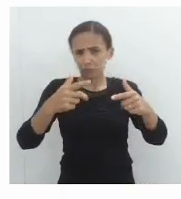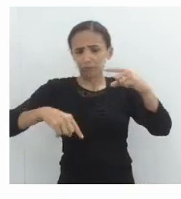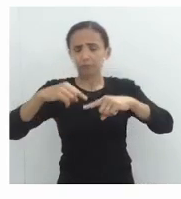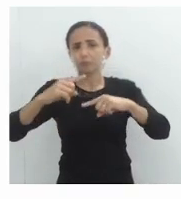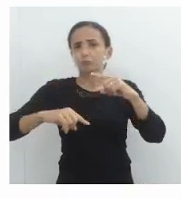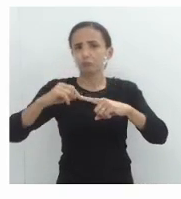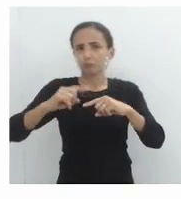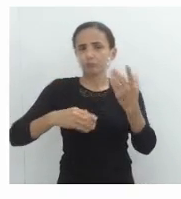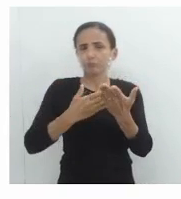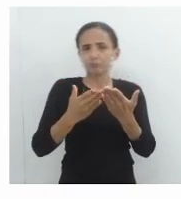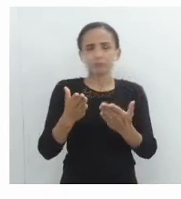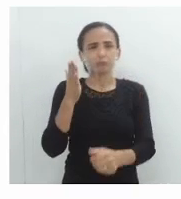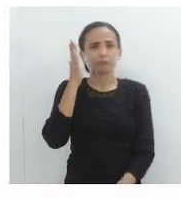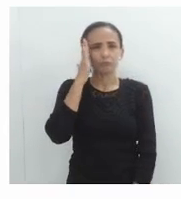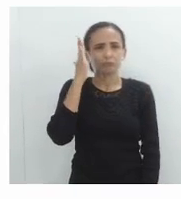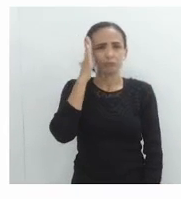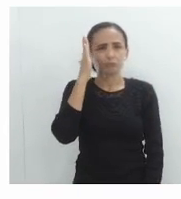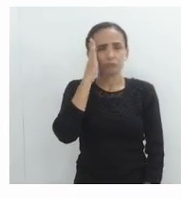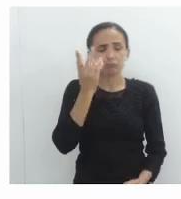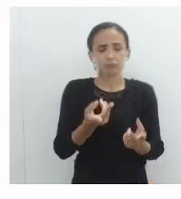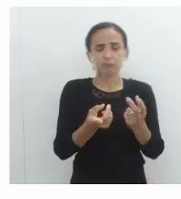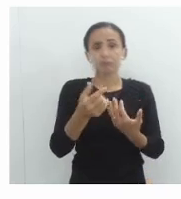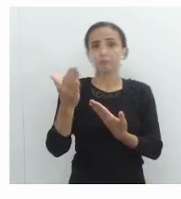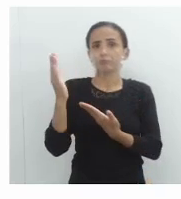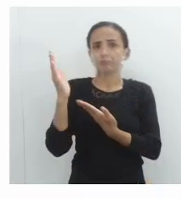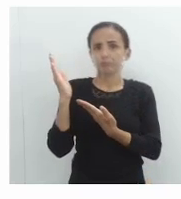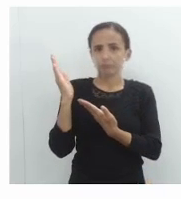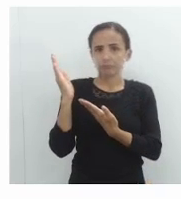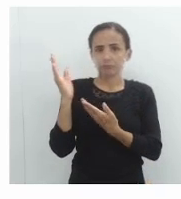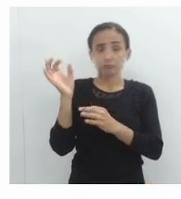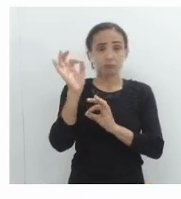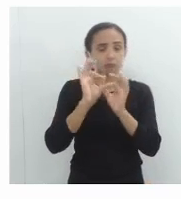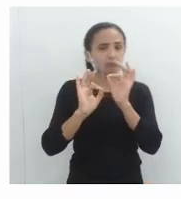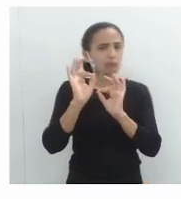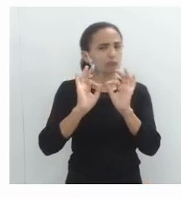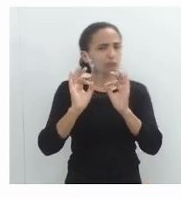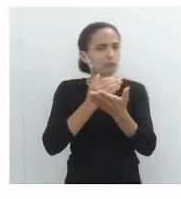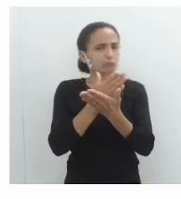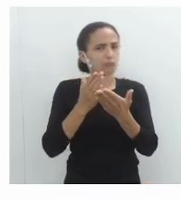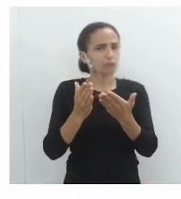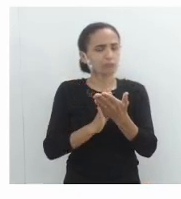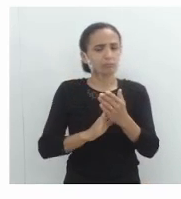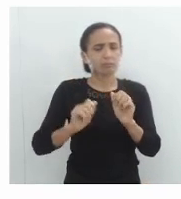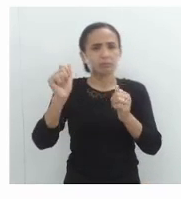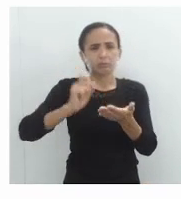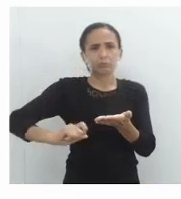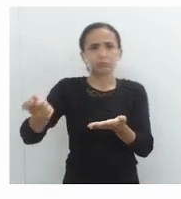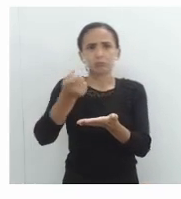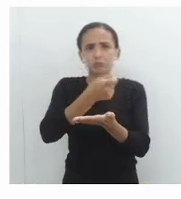Então, assim, você até nessa imagem você está vendo, uma obra do artista